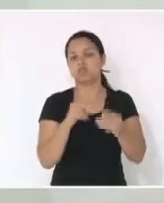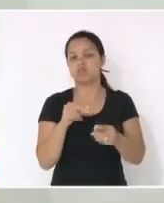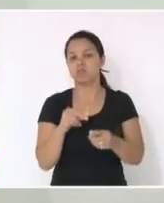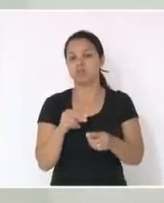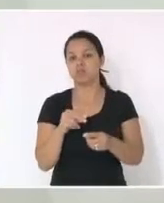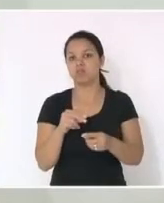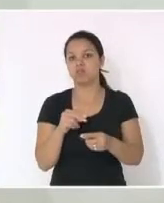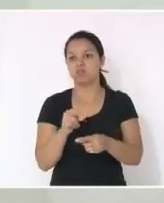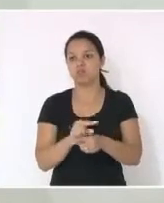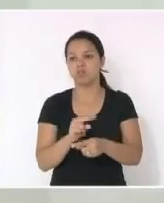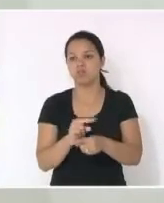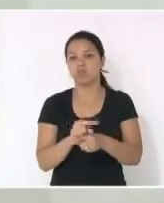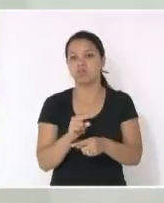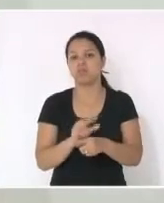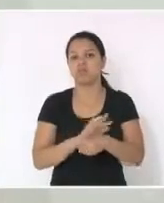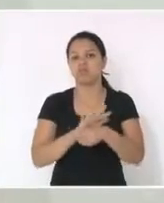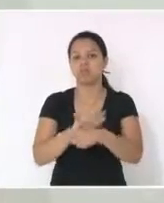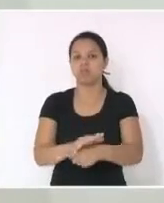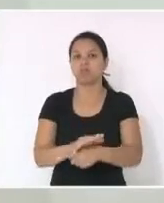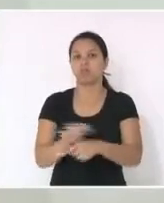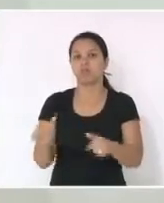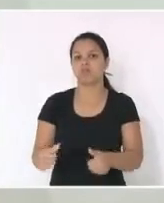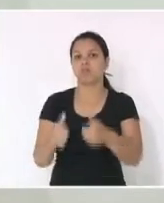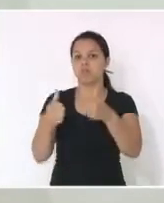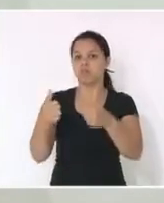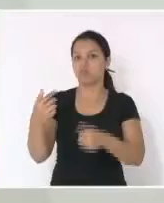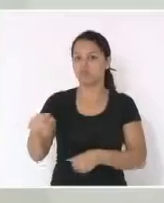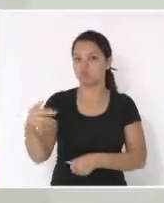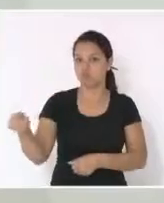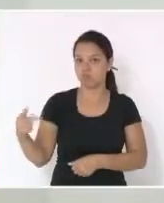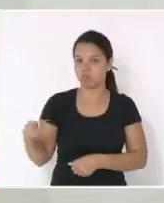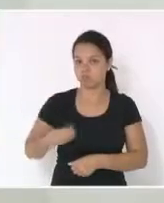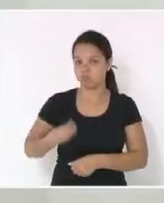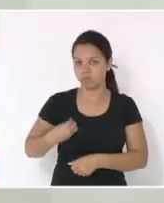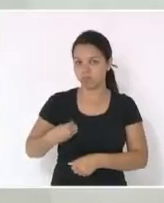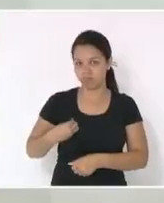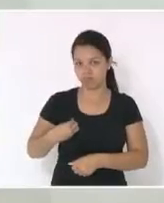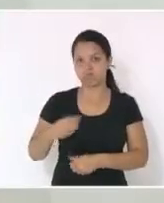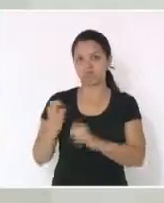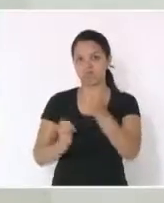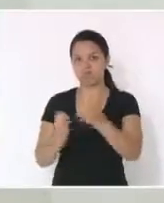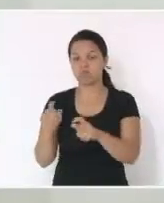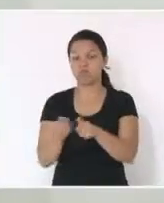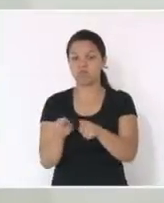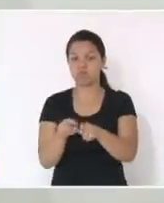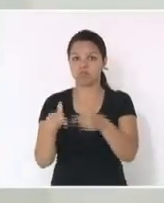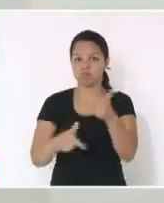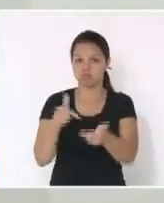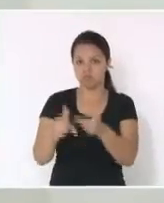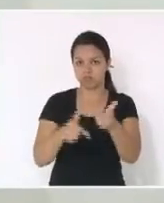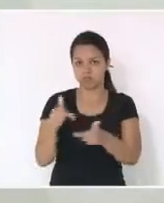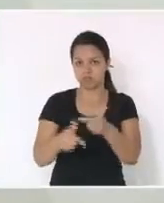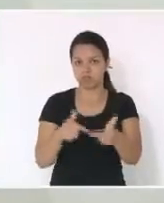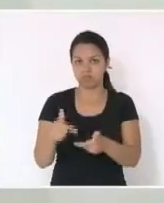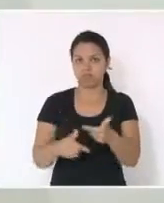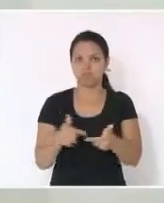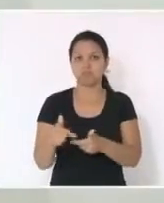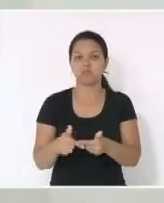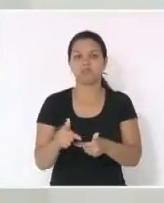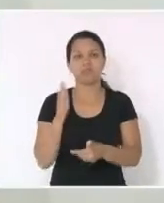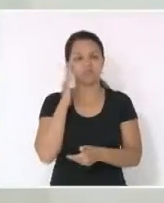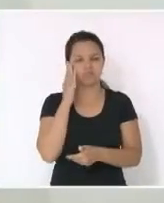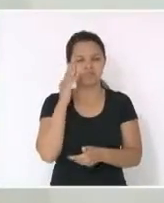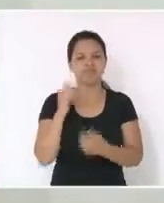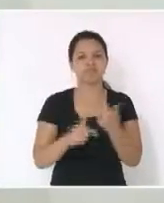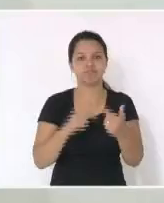dos nossos empresários mas também do trabalhador né e obviamente que a preocupação trazido aqui pelo deputado neodi